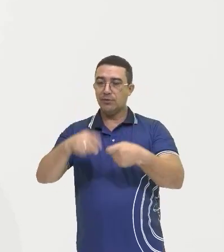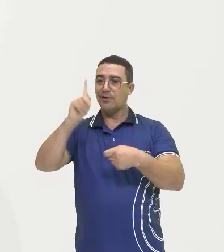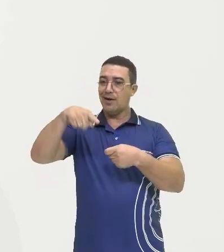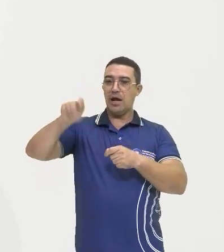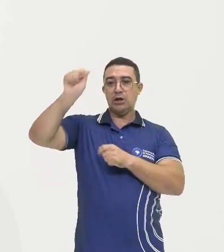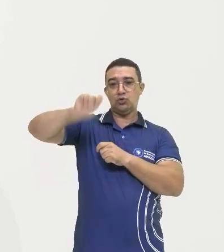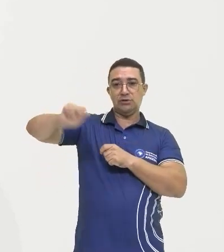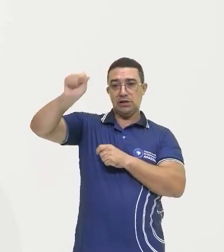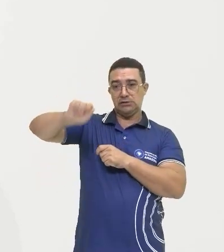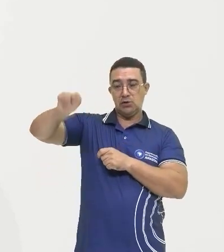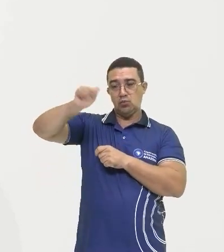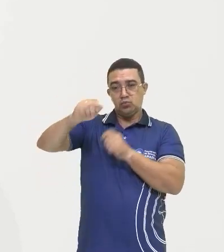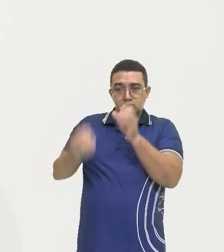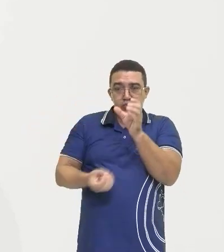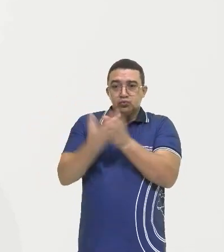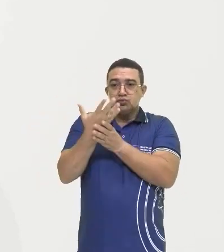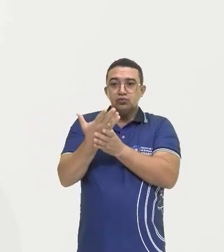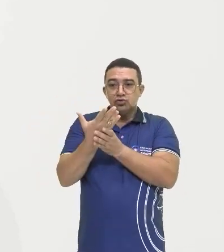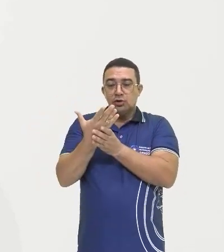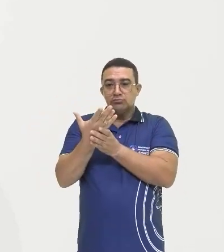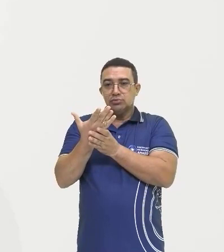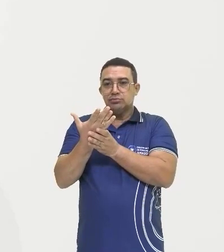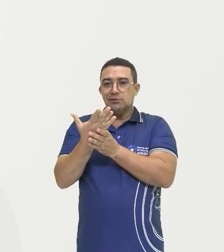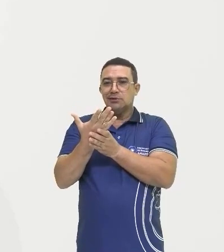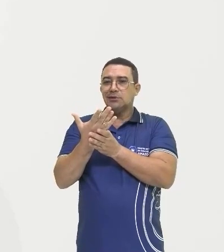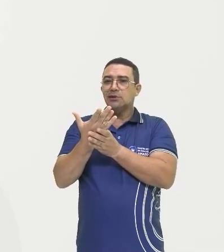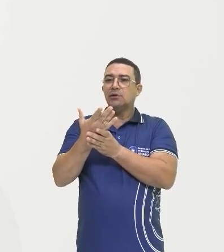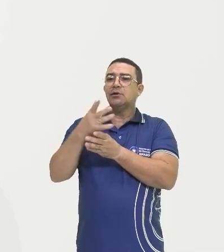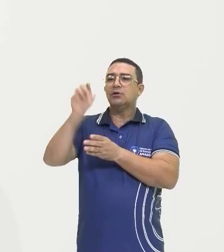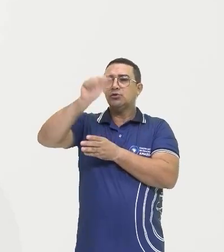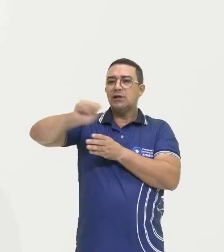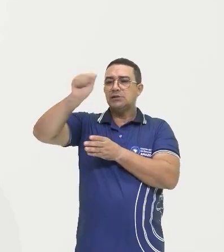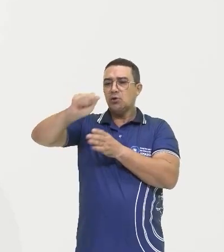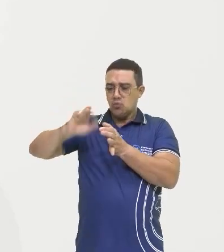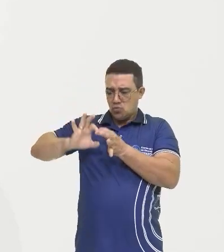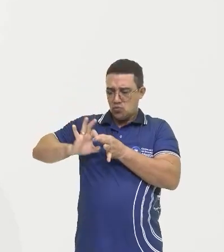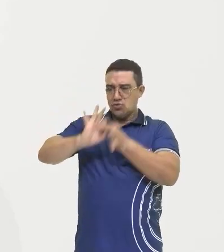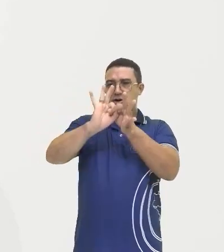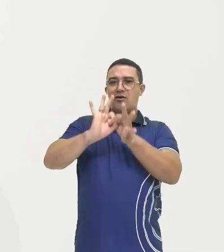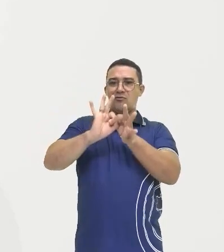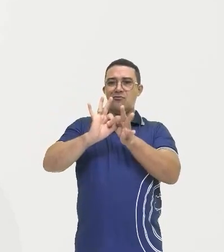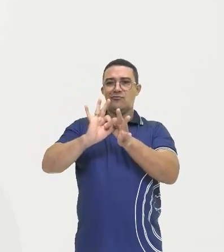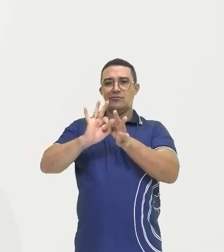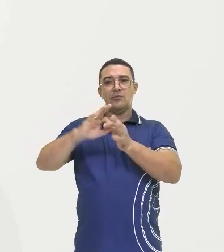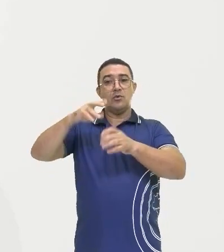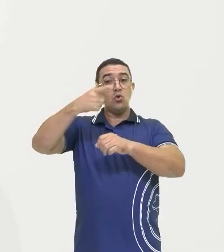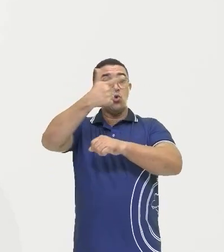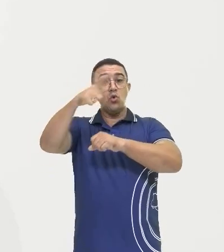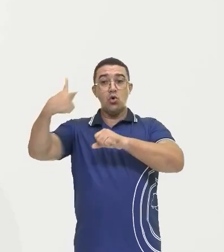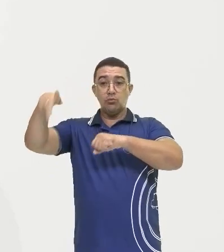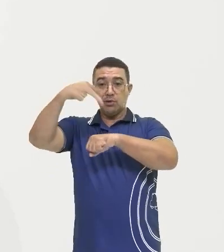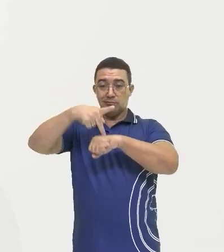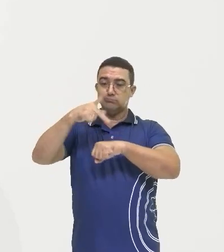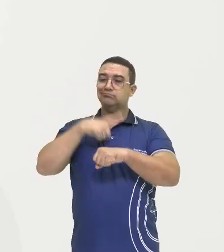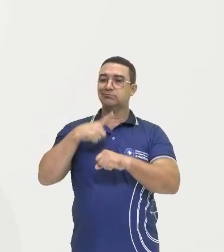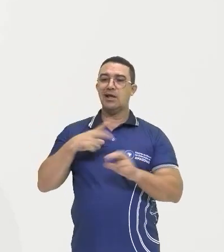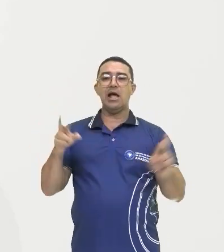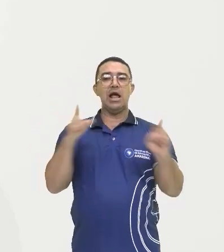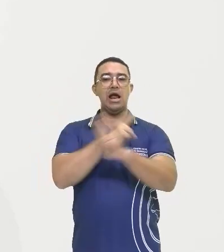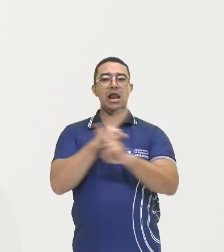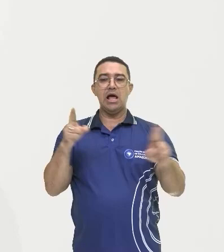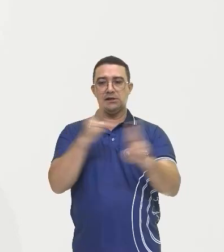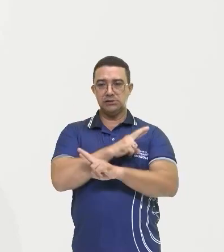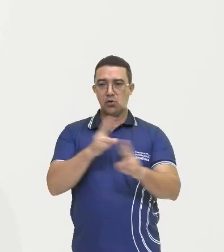associações criadas entre países, tá? A fim de estabelecer relações econômicas entre